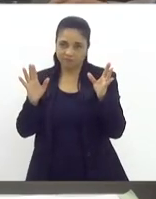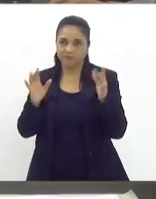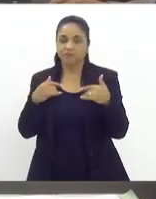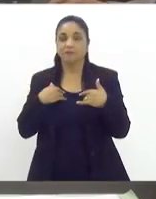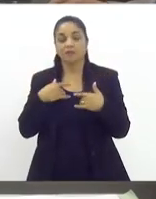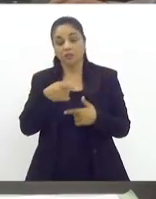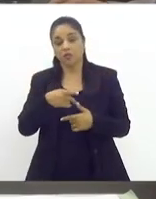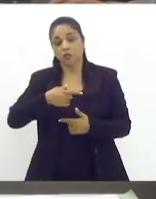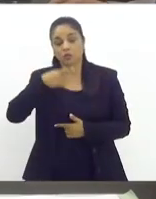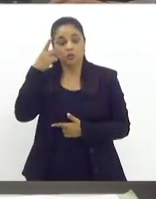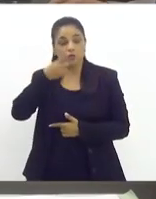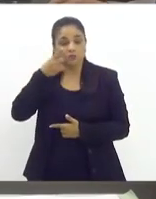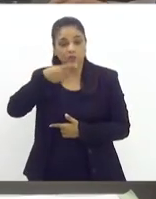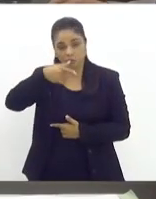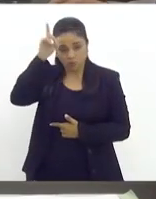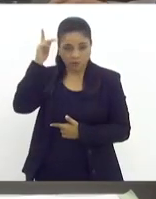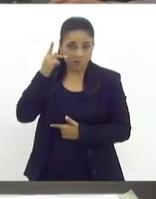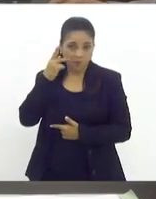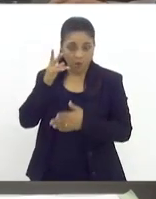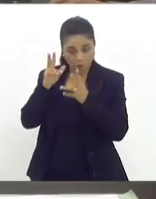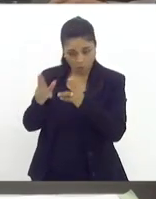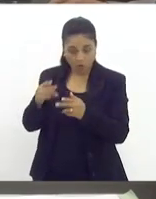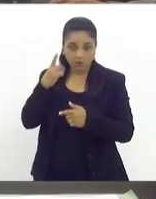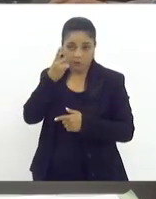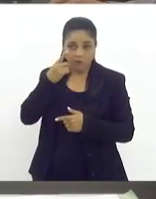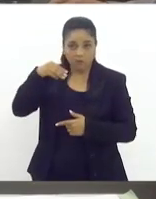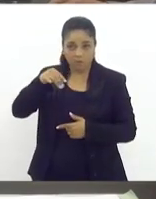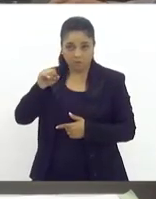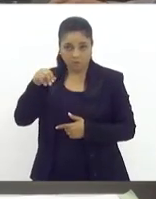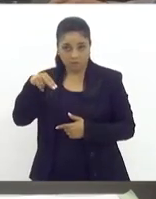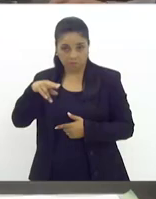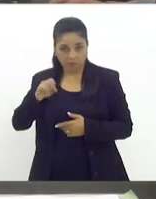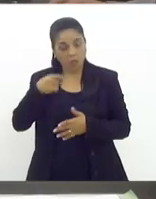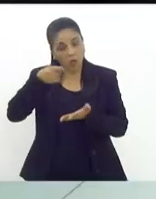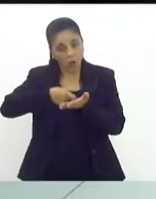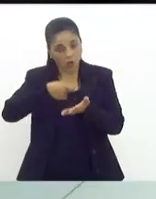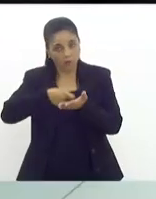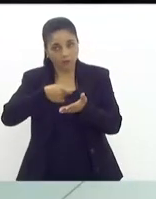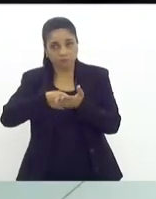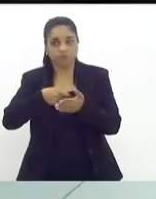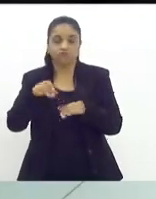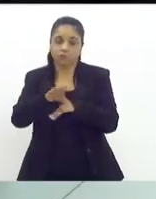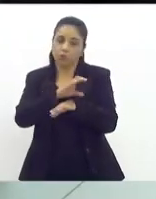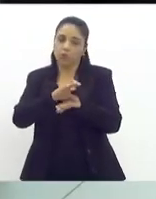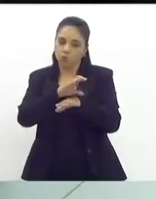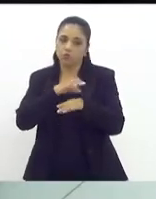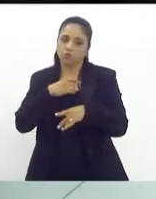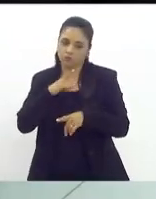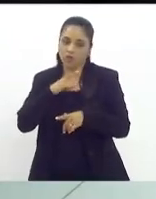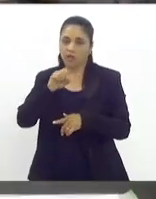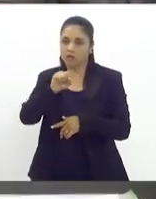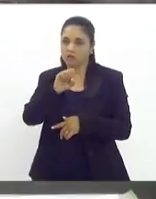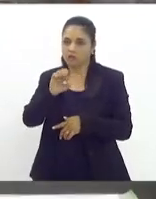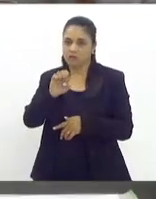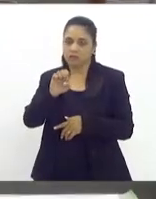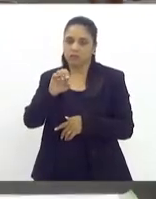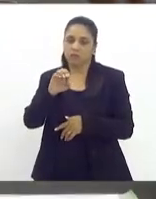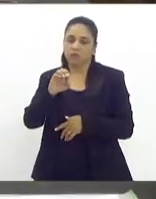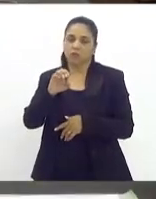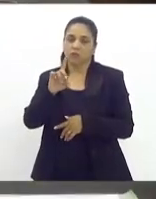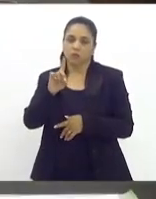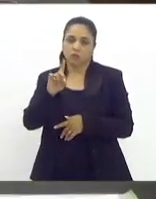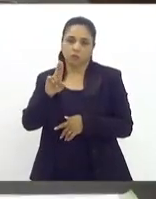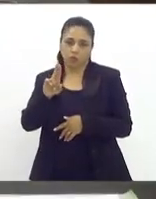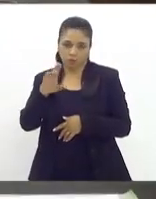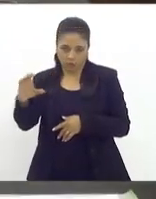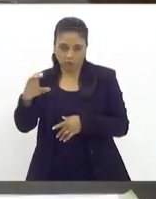Paulo fala, e como disse o deputado Carlos Mink, consta na lei a obrigatoriedade de fazer um curso pela Universeduc. E me coloca à disposição de Vossa Excelência aí para